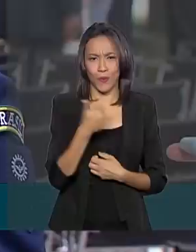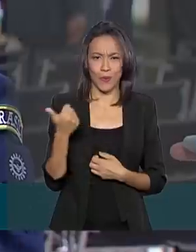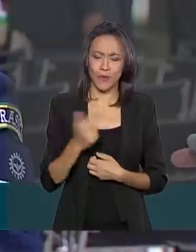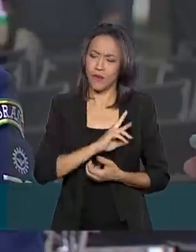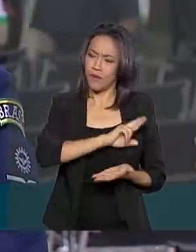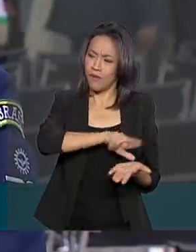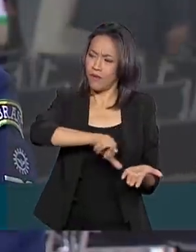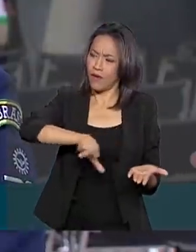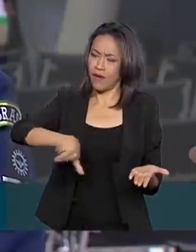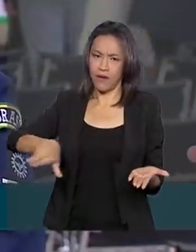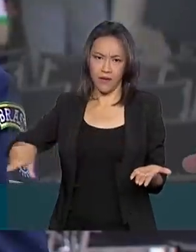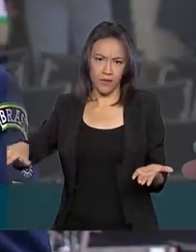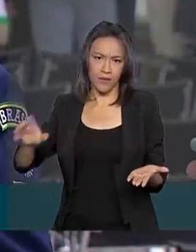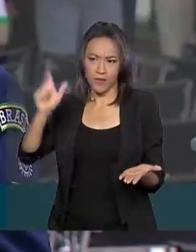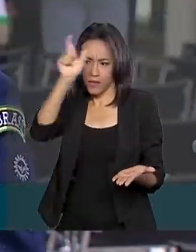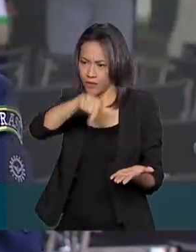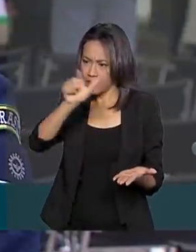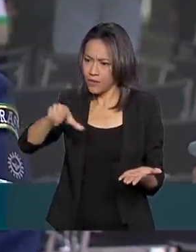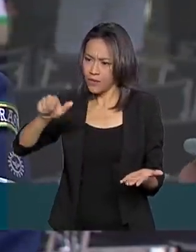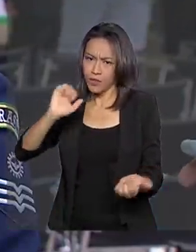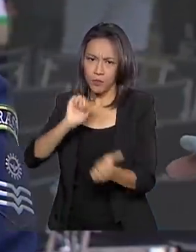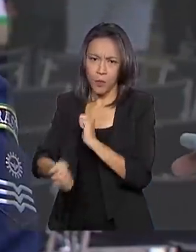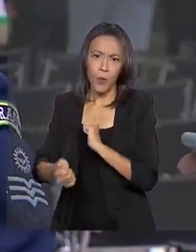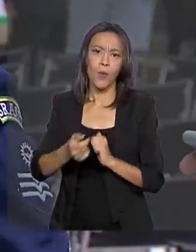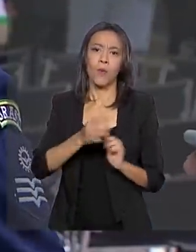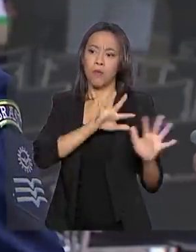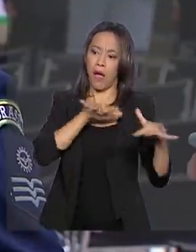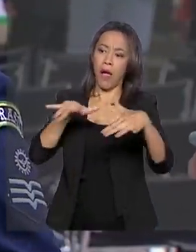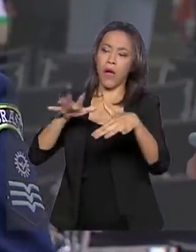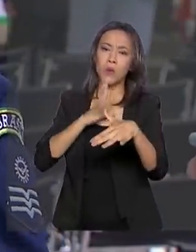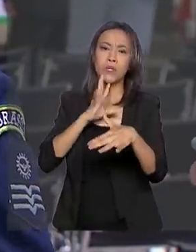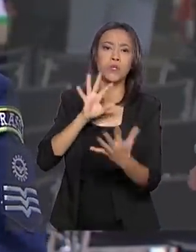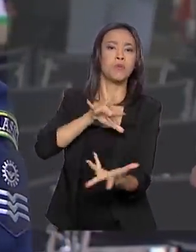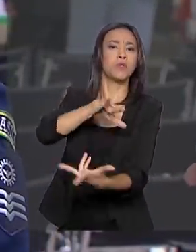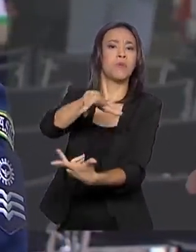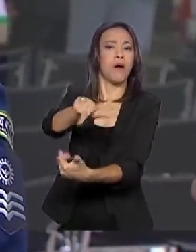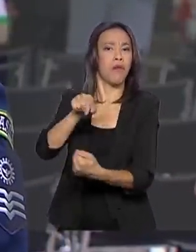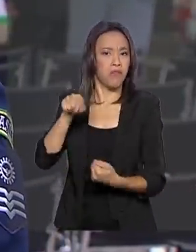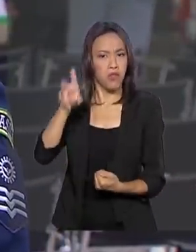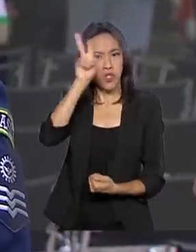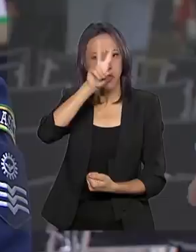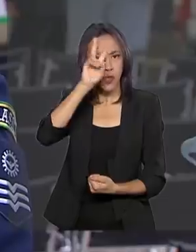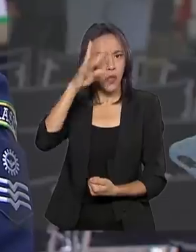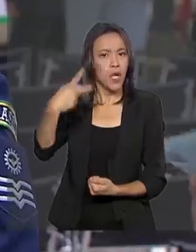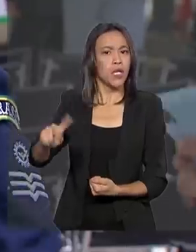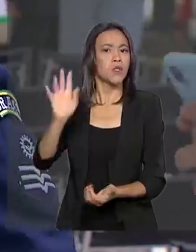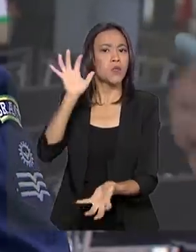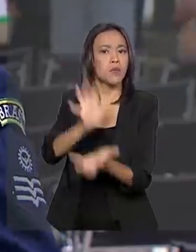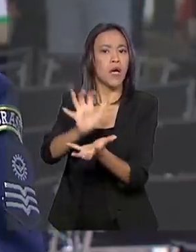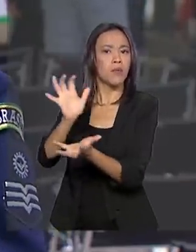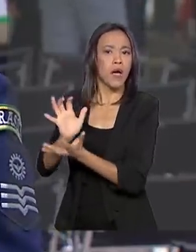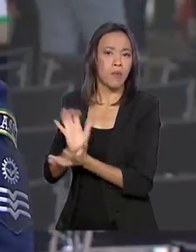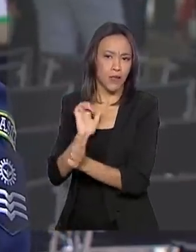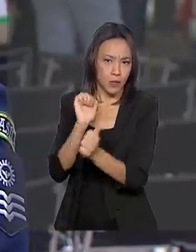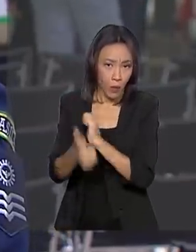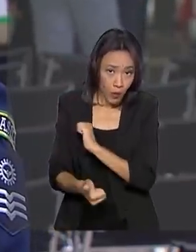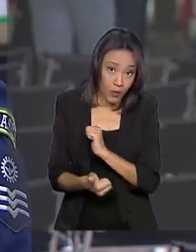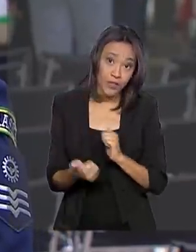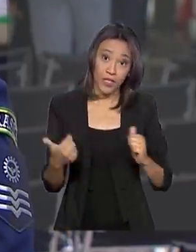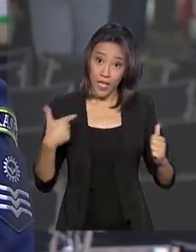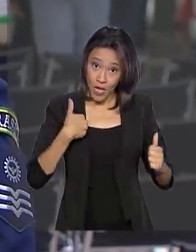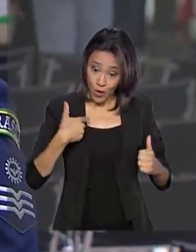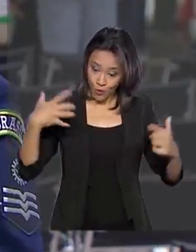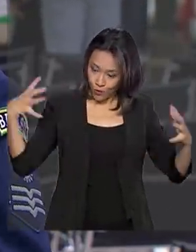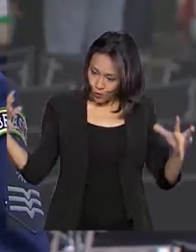atletas mundialmente conhecidos que fizeram história no seu esporte e eu estar junto com esses